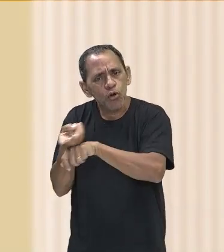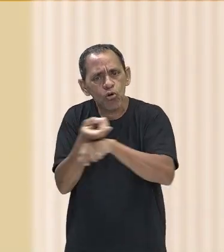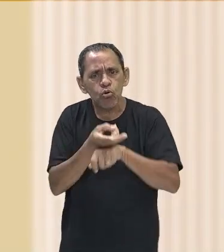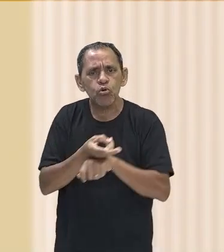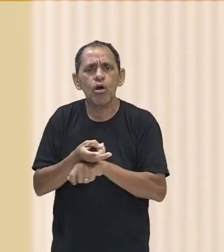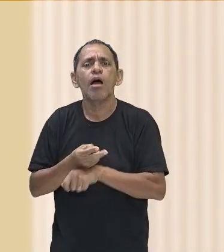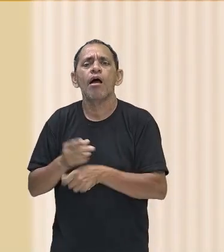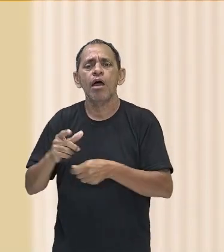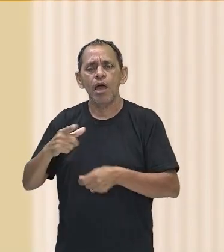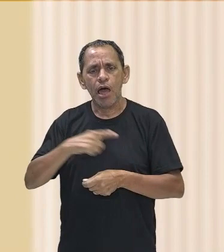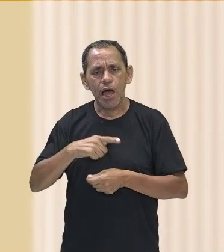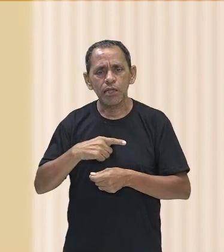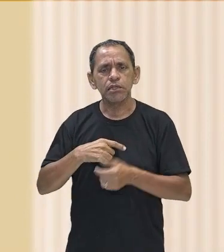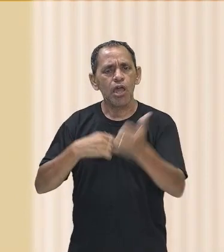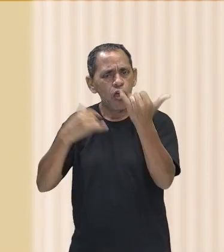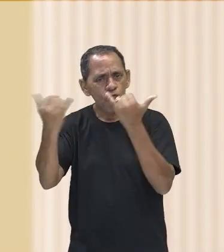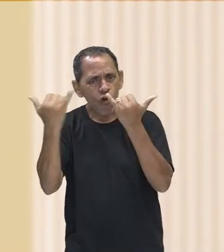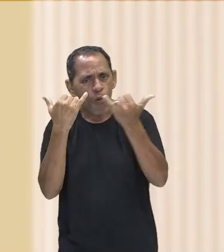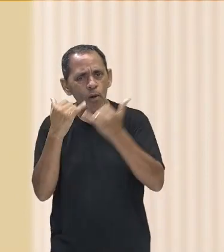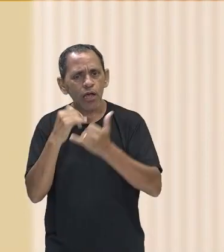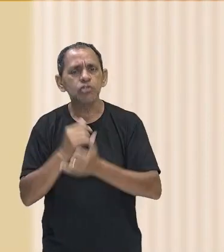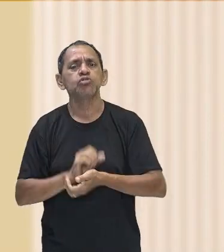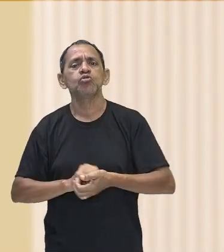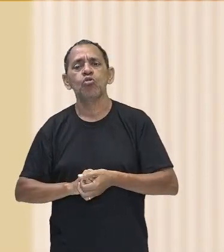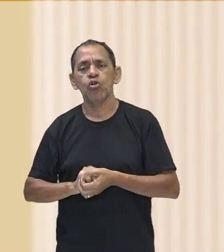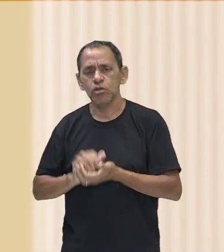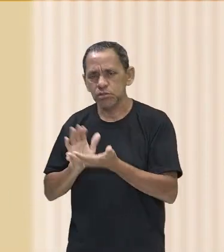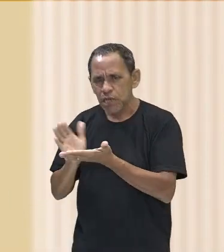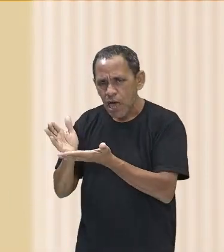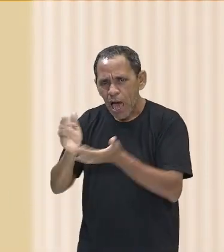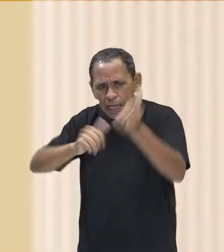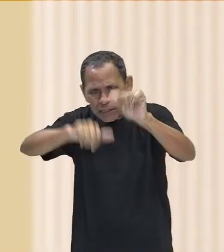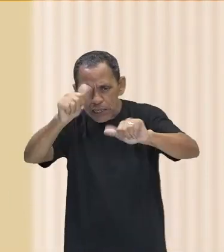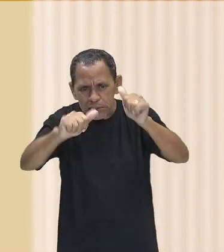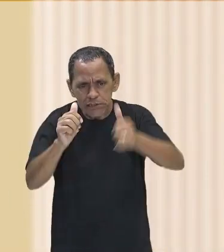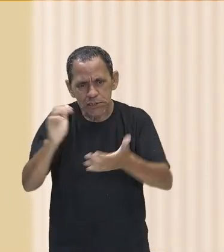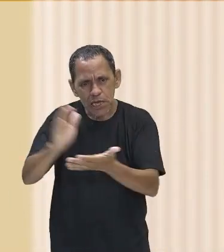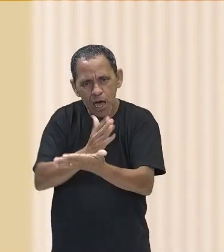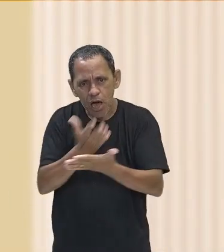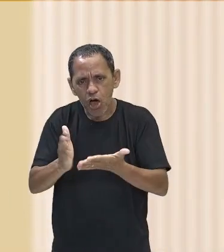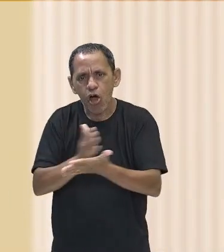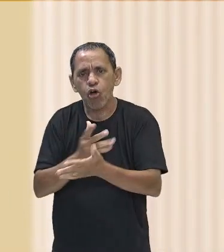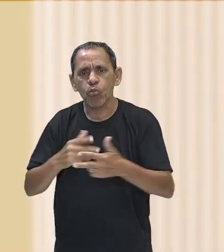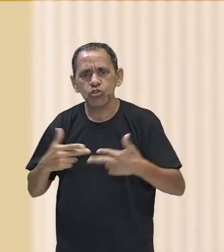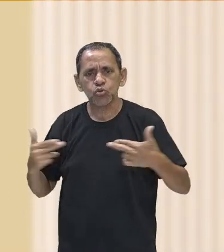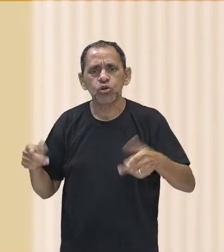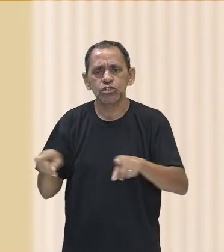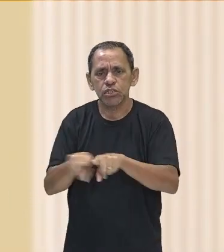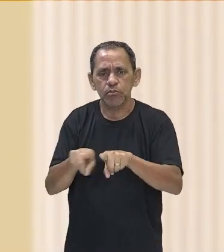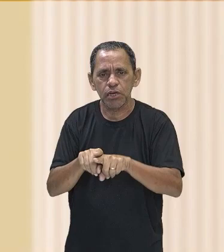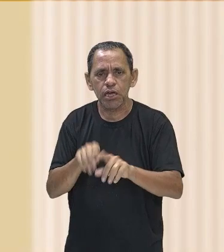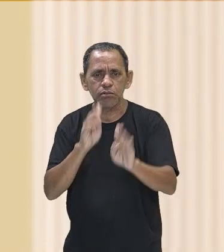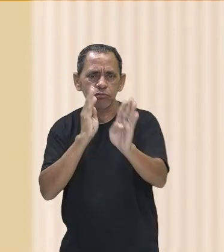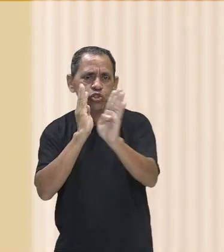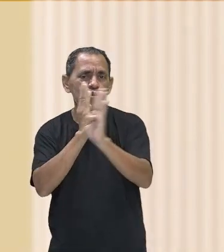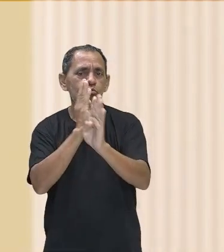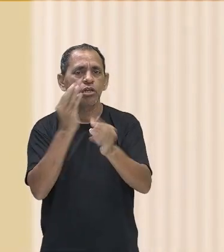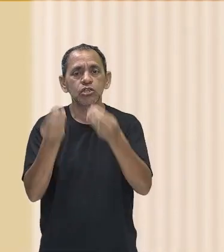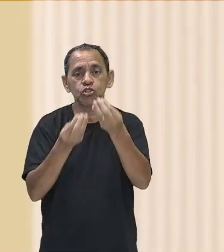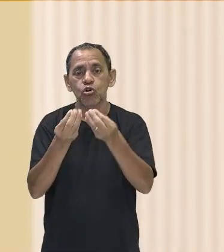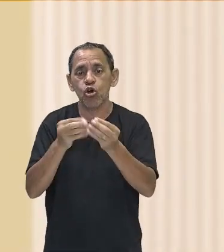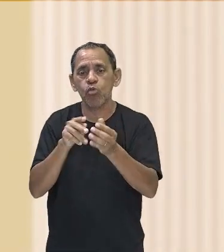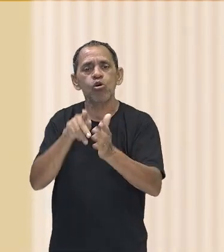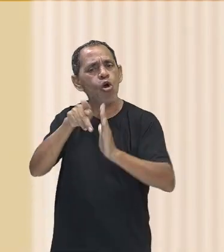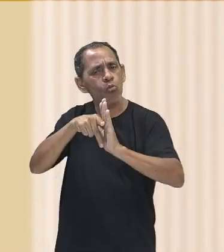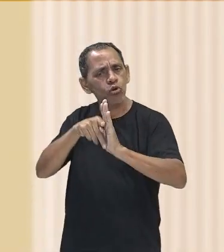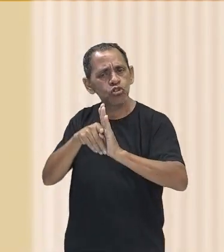algumas informações, tá? E aí facilitam nessa descoberta, né, nessa construção do propósito, tá? Eu trouxe uma